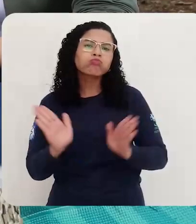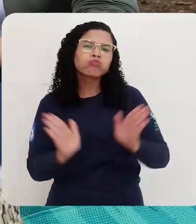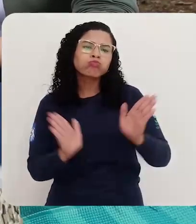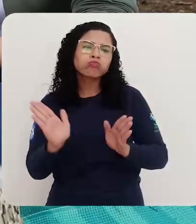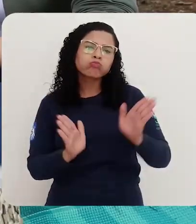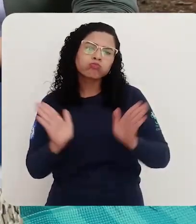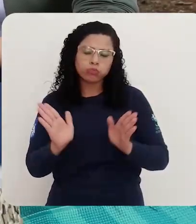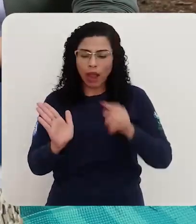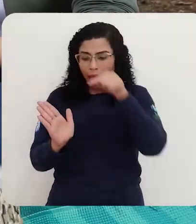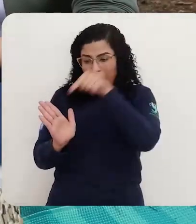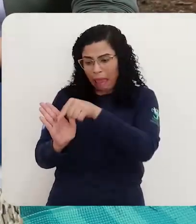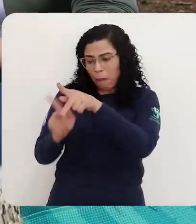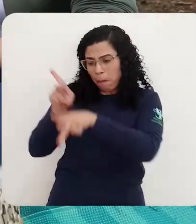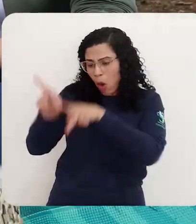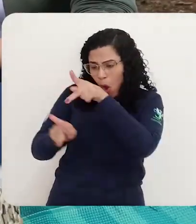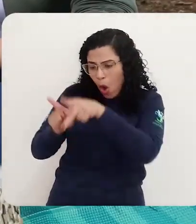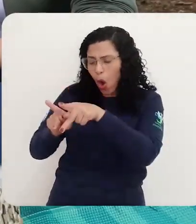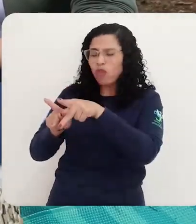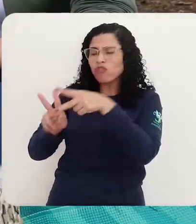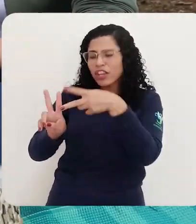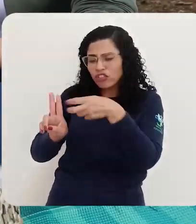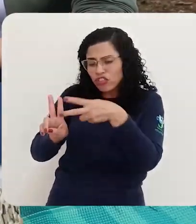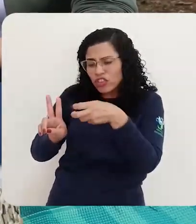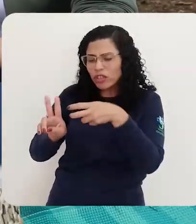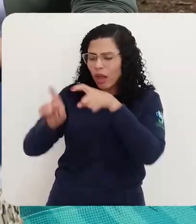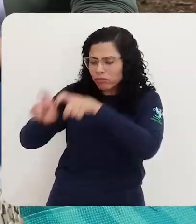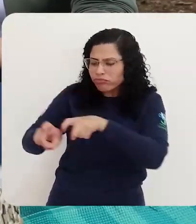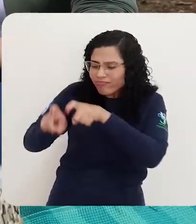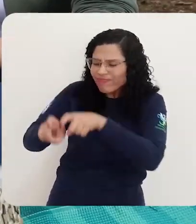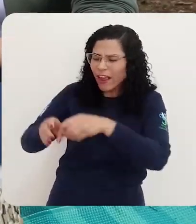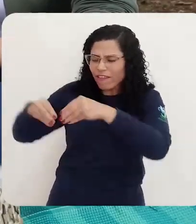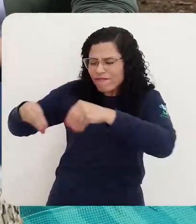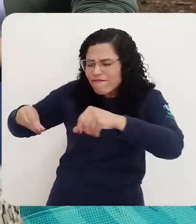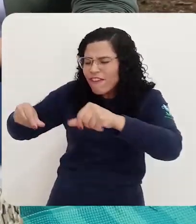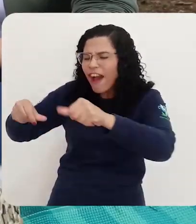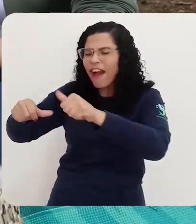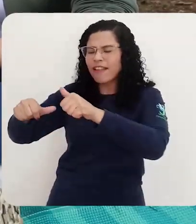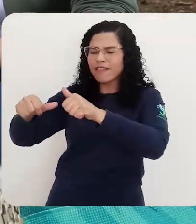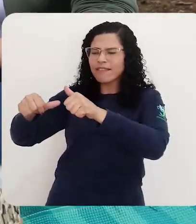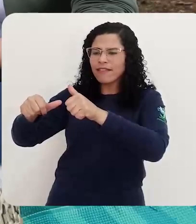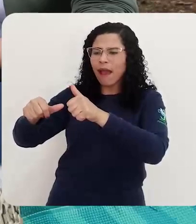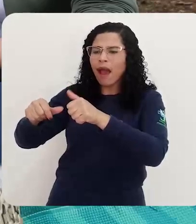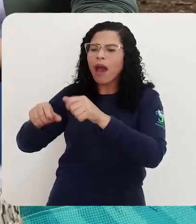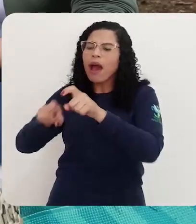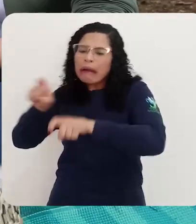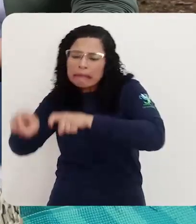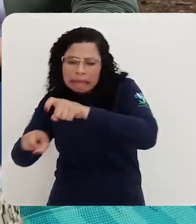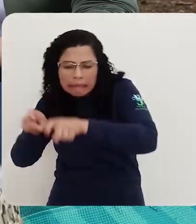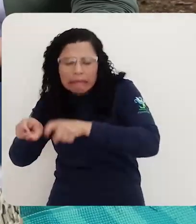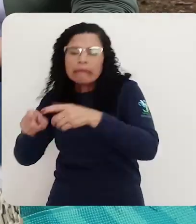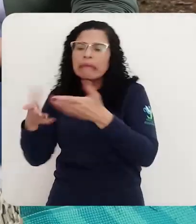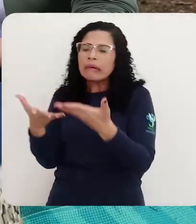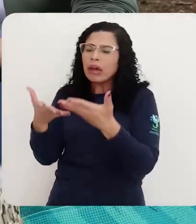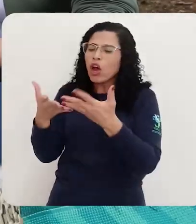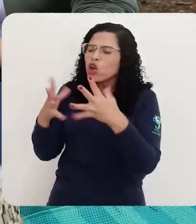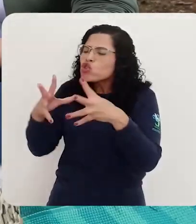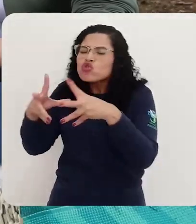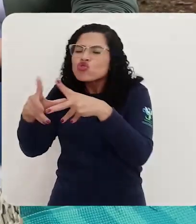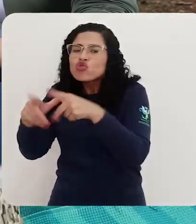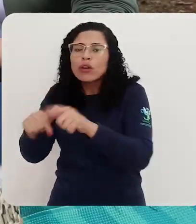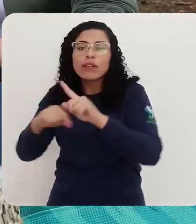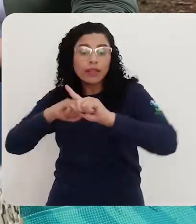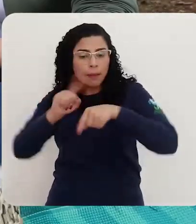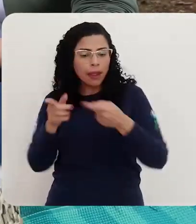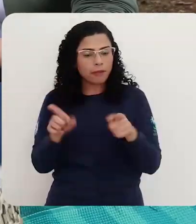dois caminhos. Indo para a aldeia, indo para a roça, fazer farinha, cultivar a terra,